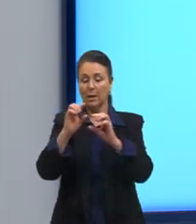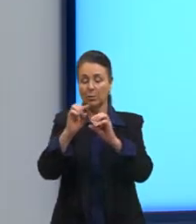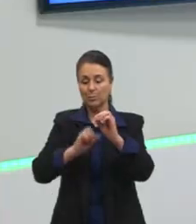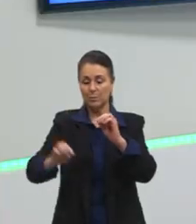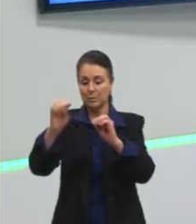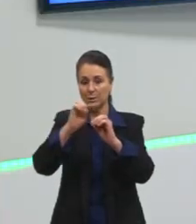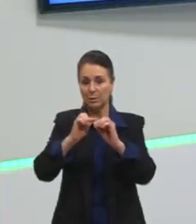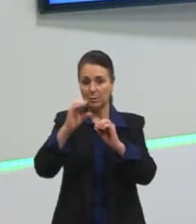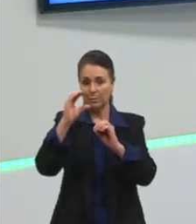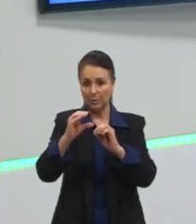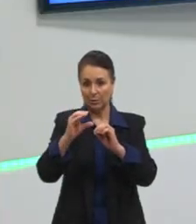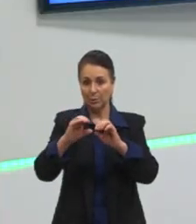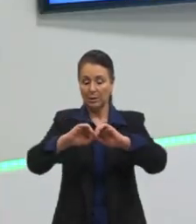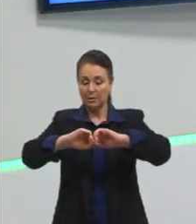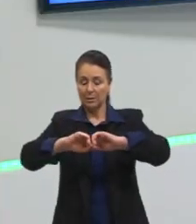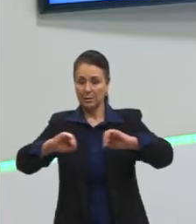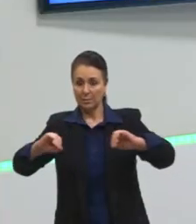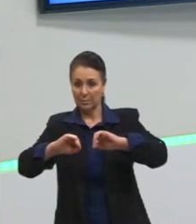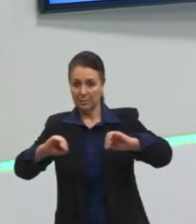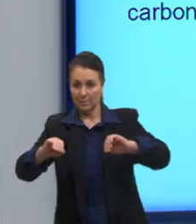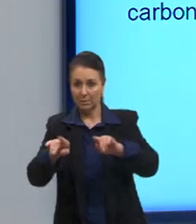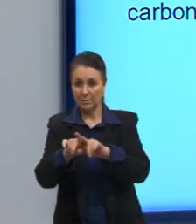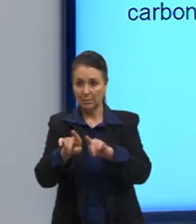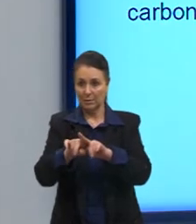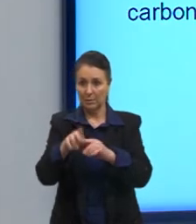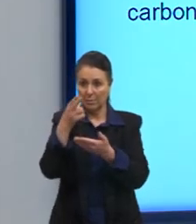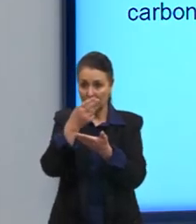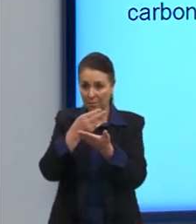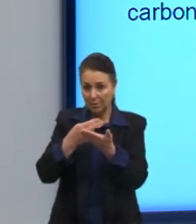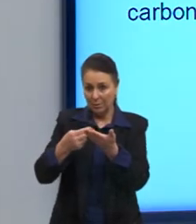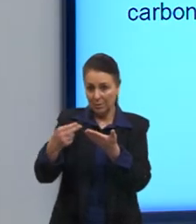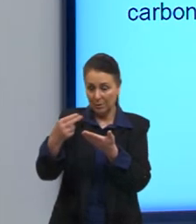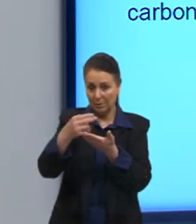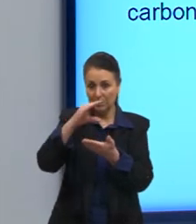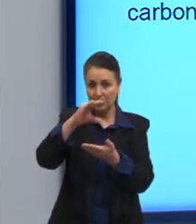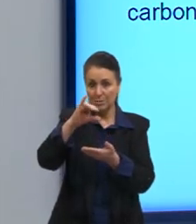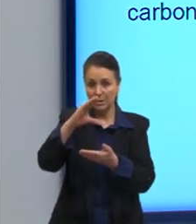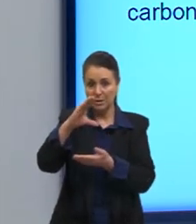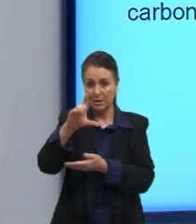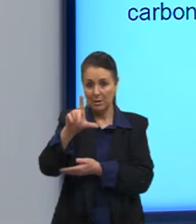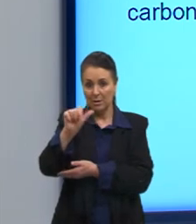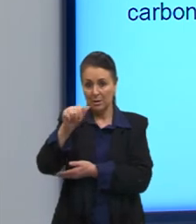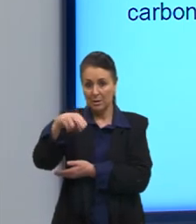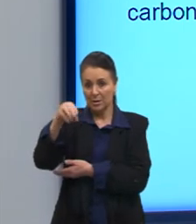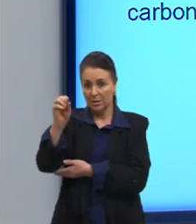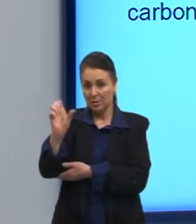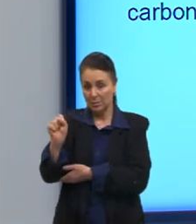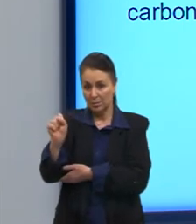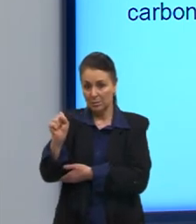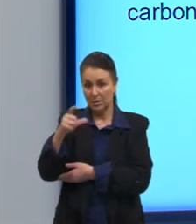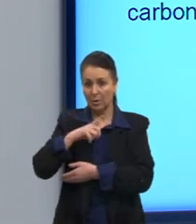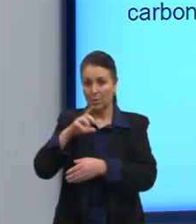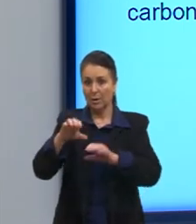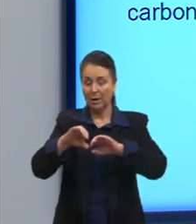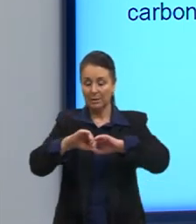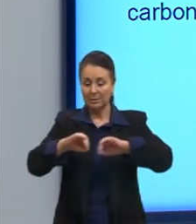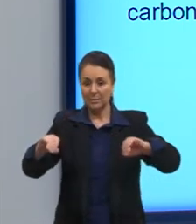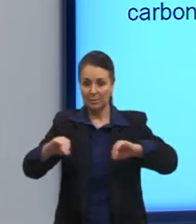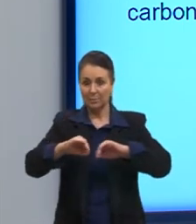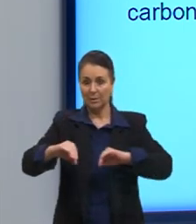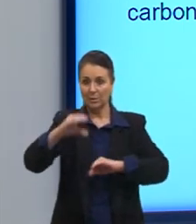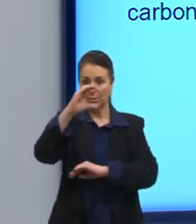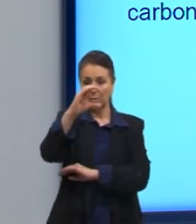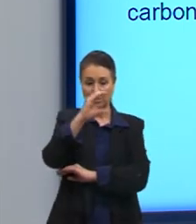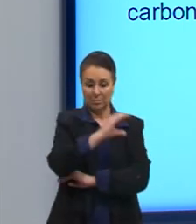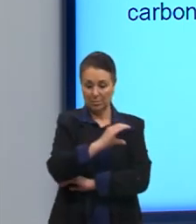ocorrendo quebra que tá bem ilustradinho nos ciclanos eles são instáveis e a cobra ocorre uma quebra entre uma